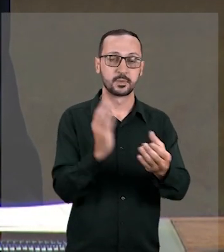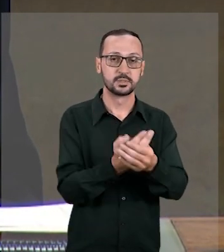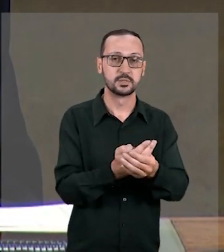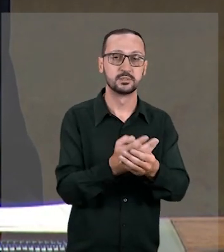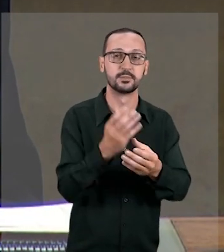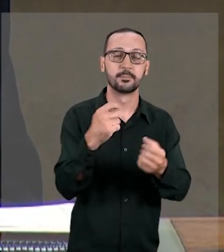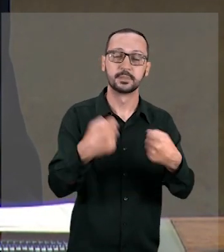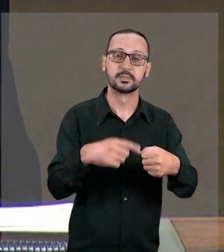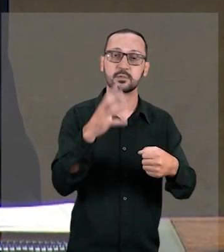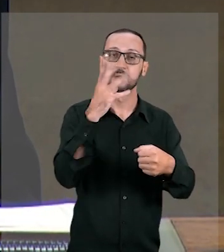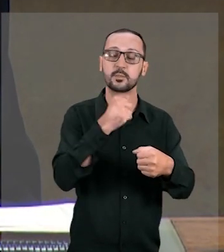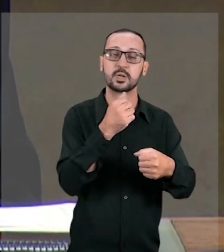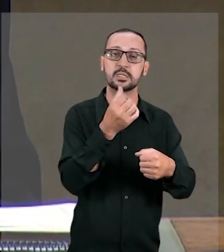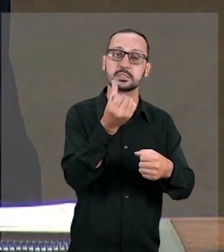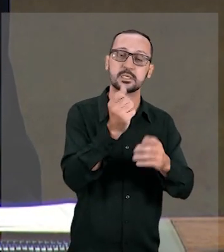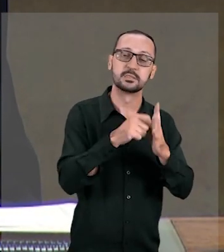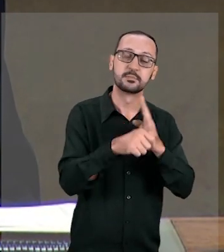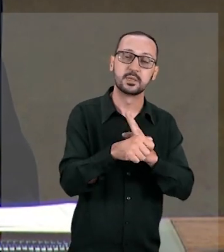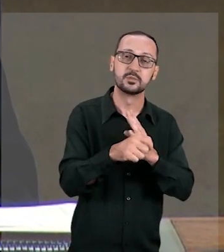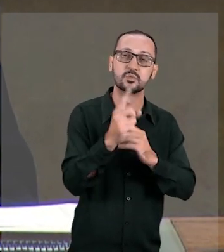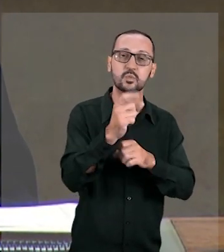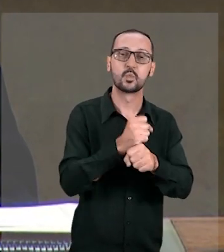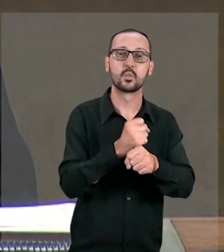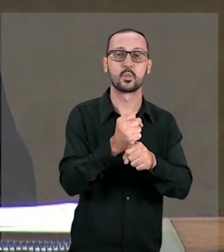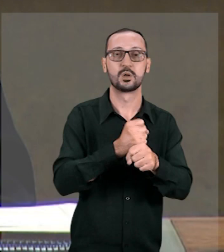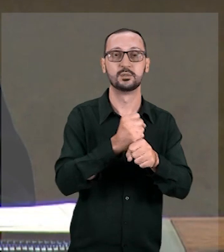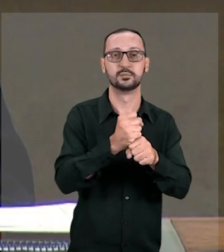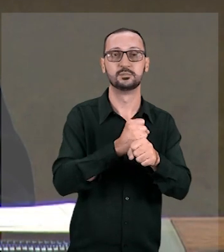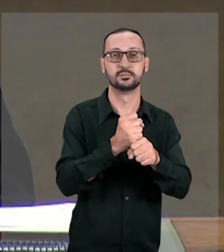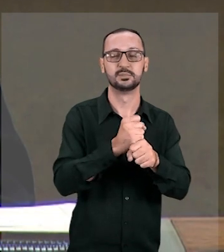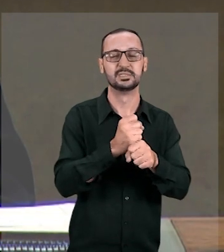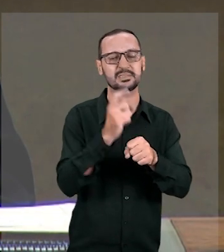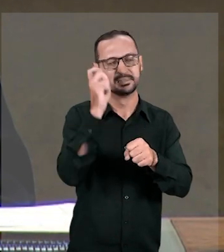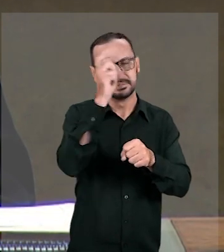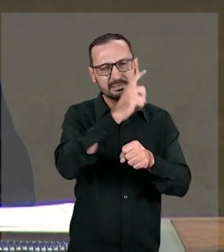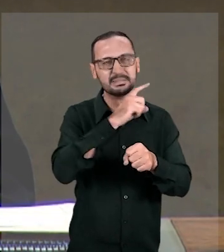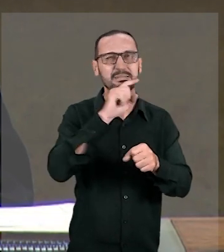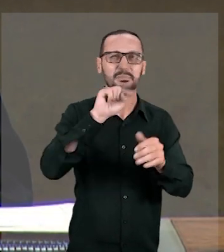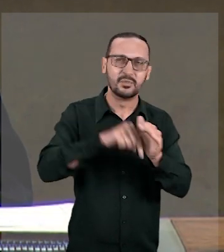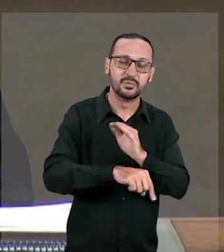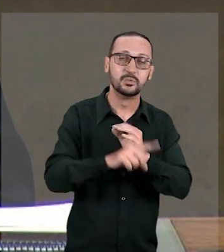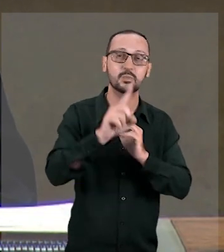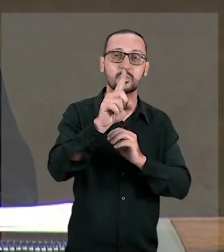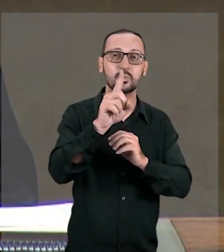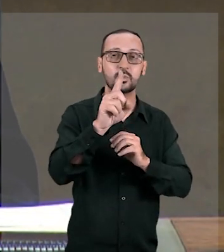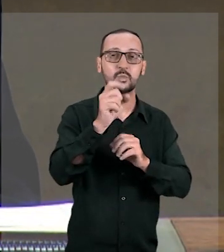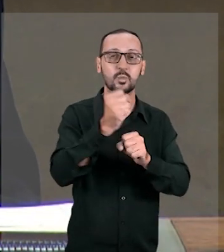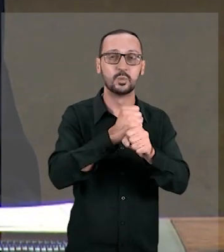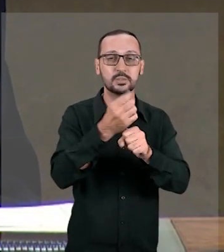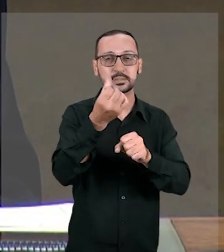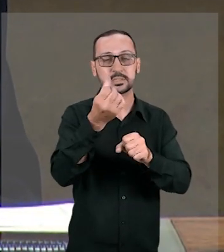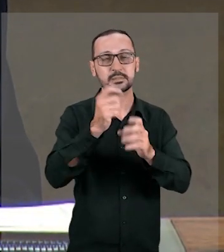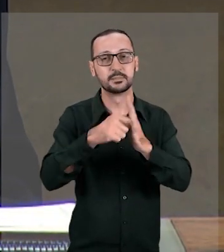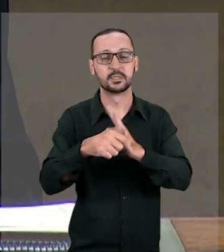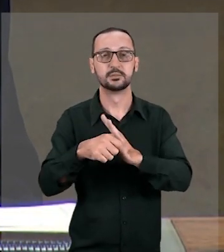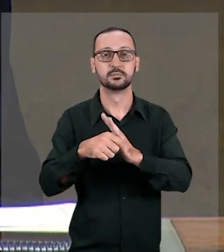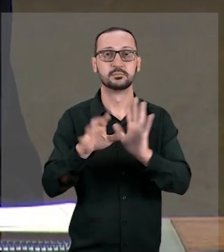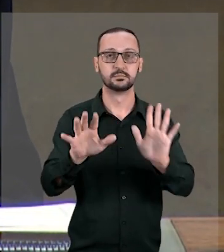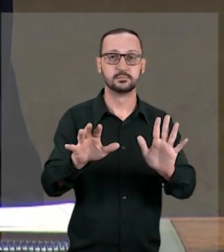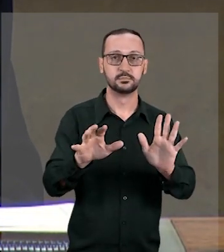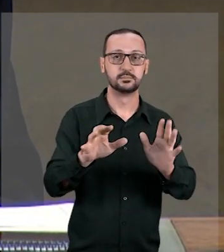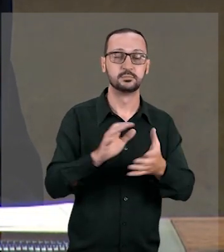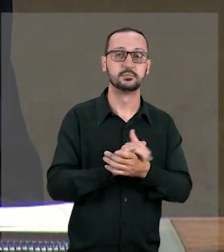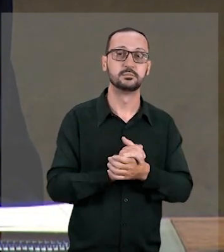meses, 1 ano. Se for muito complexo, 1 ano e meio. O dia que for assim, e nem é